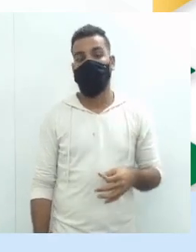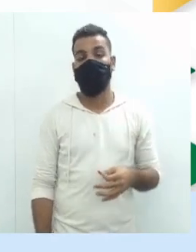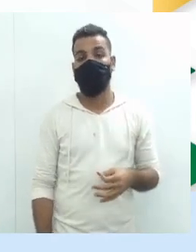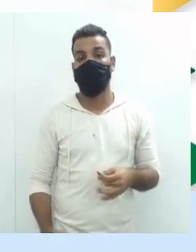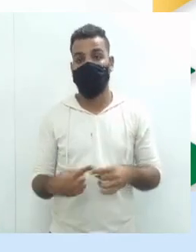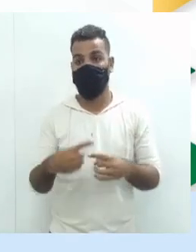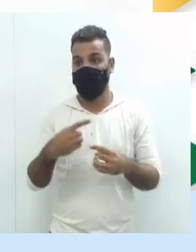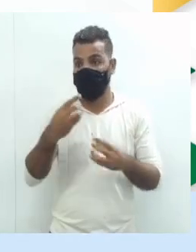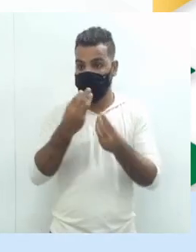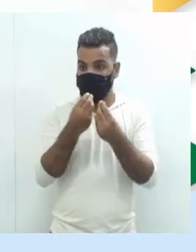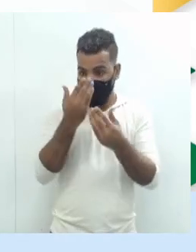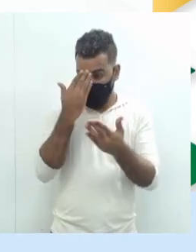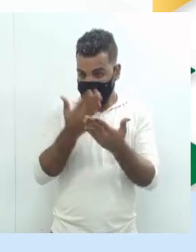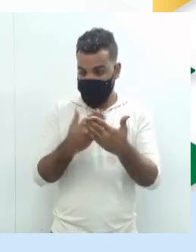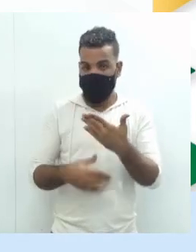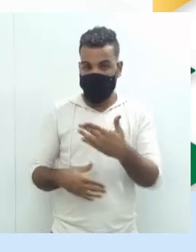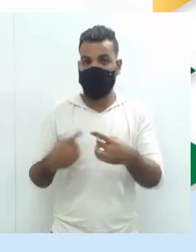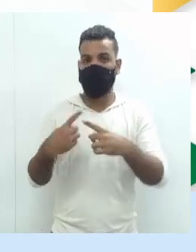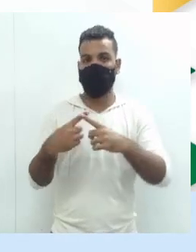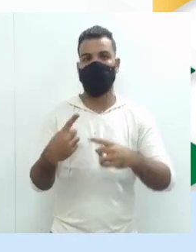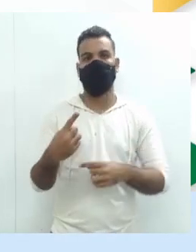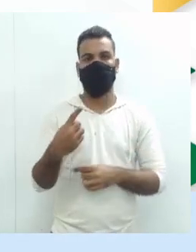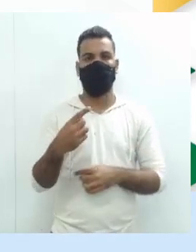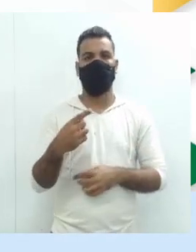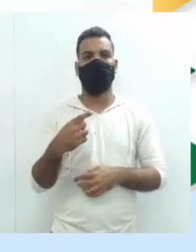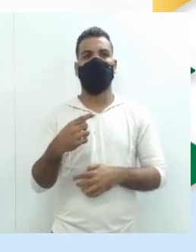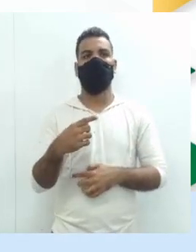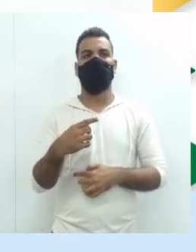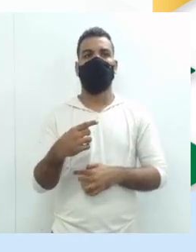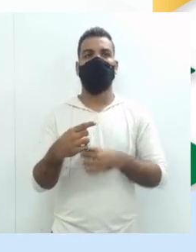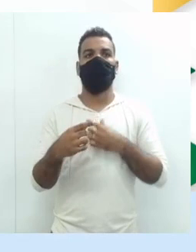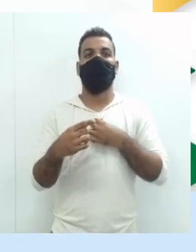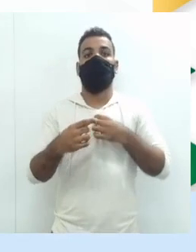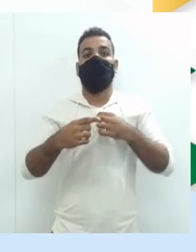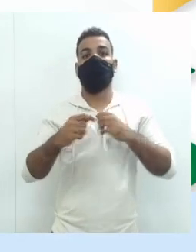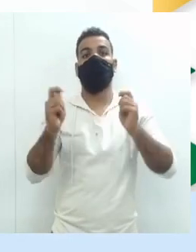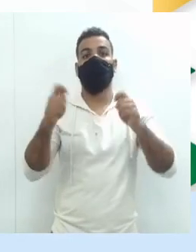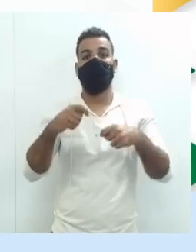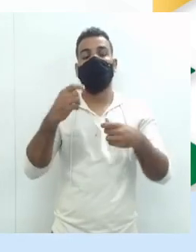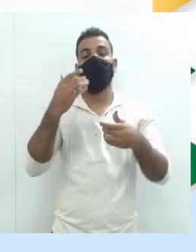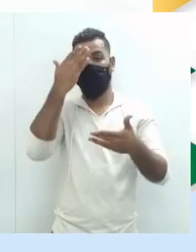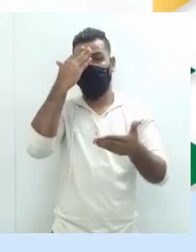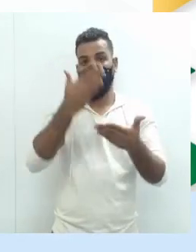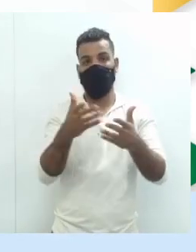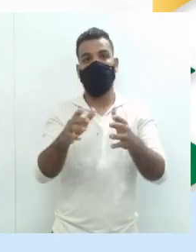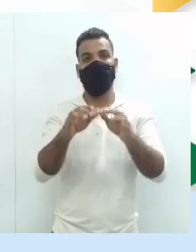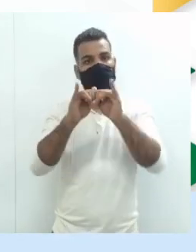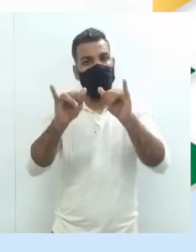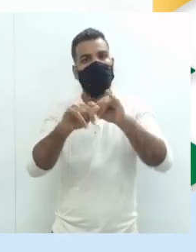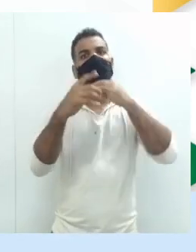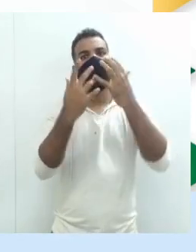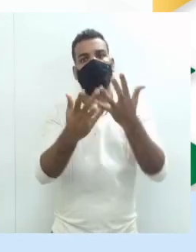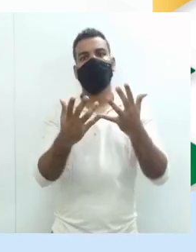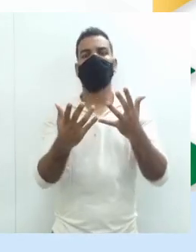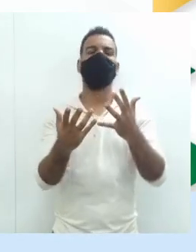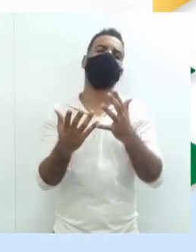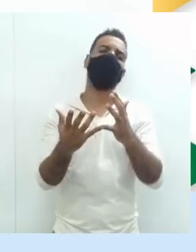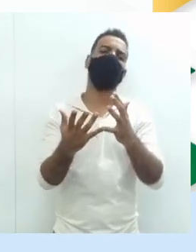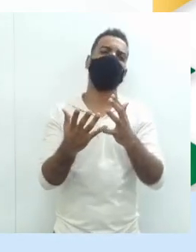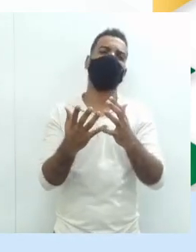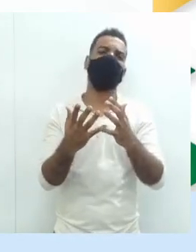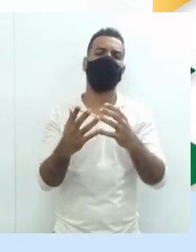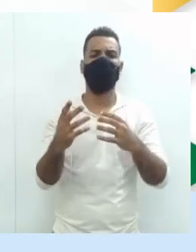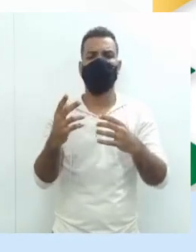pessoas, tentar fazer com que a gente consuma aquilo, que a gente possa aderir àquela campanha e tudo mais. Então, o pessoal